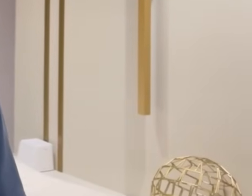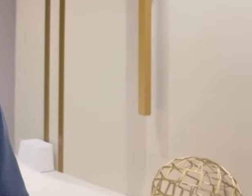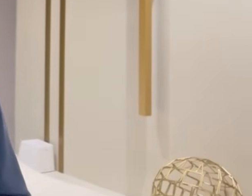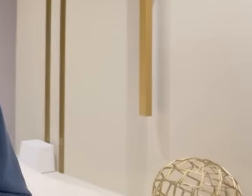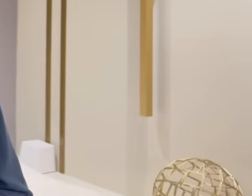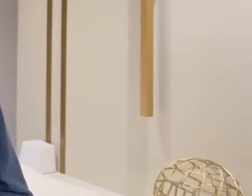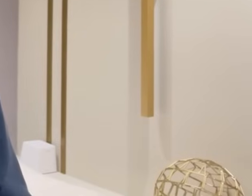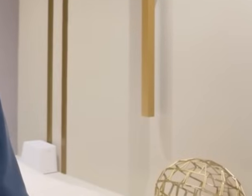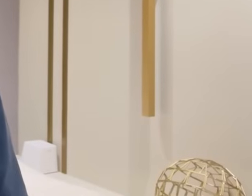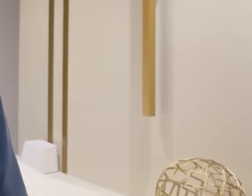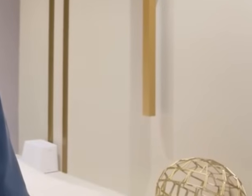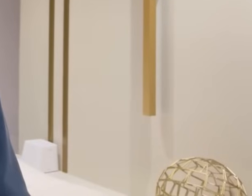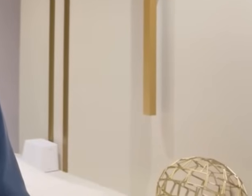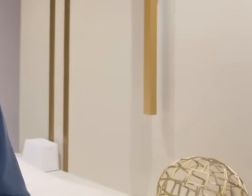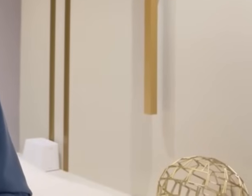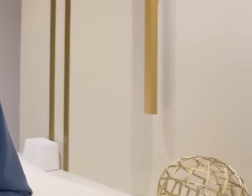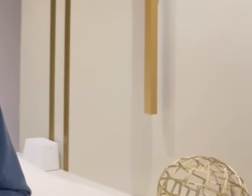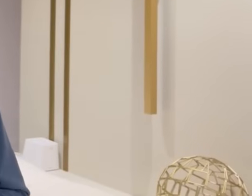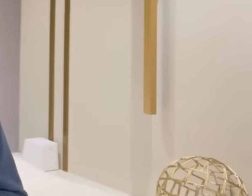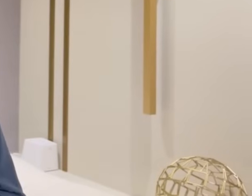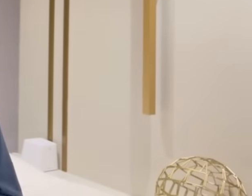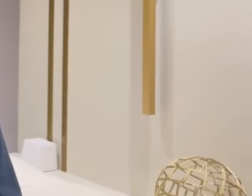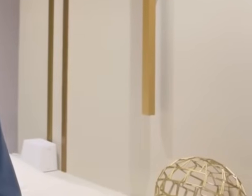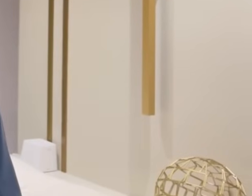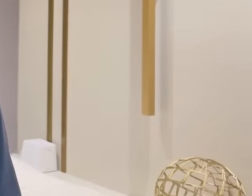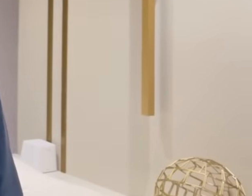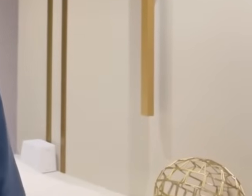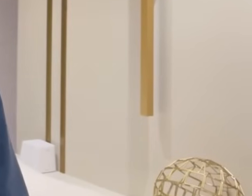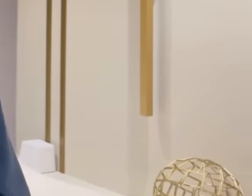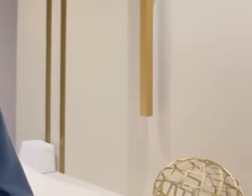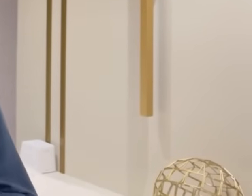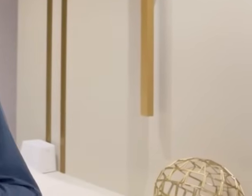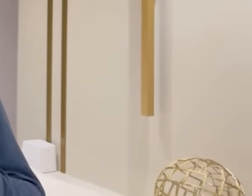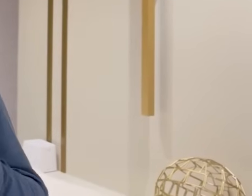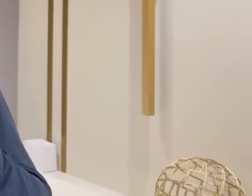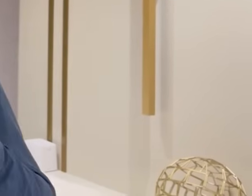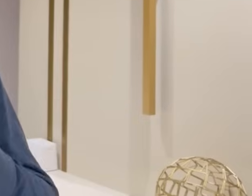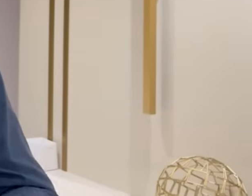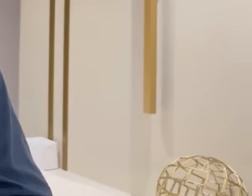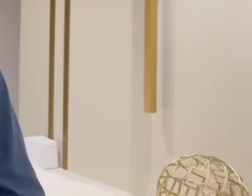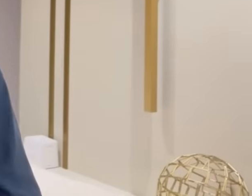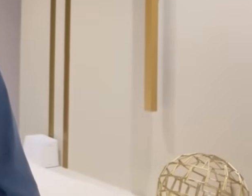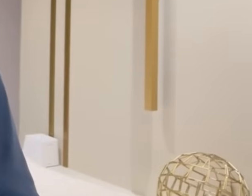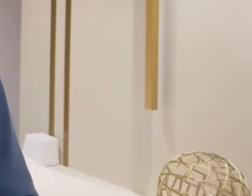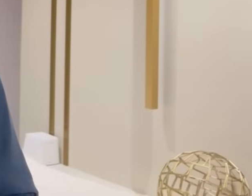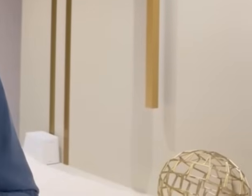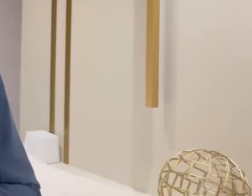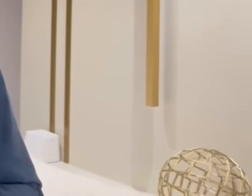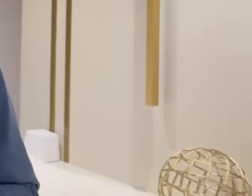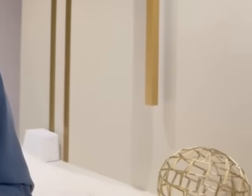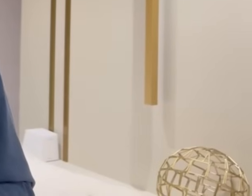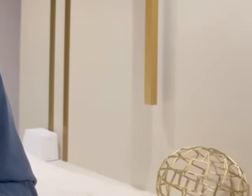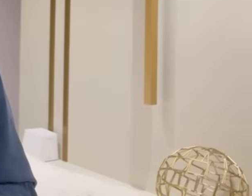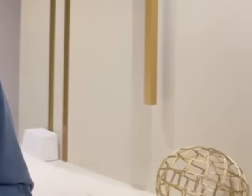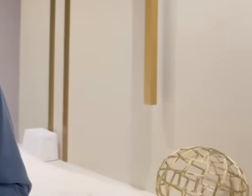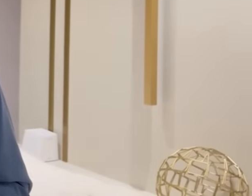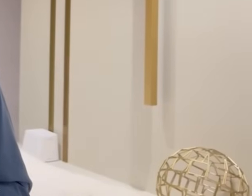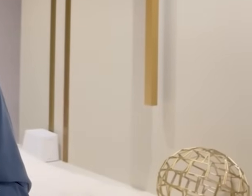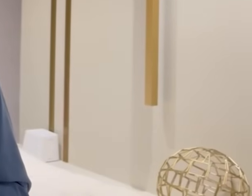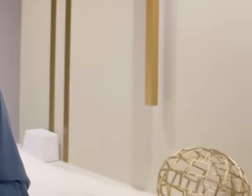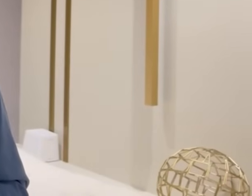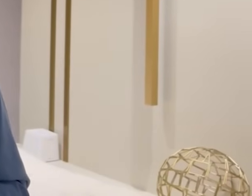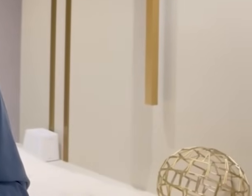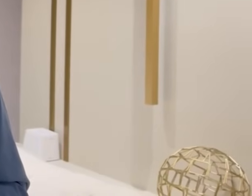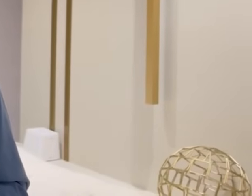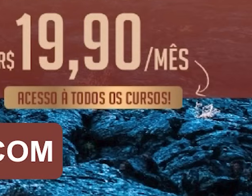aqui no nosso canal do YouTube através das mensagens através das orações quero chamar você